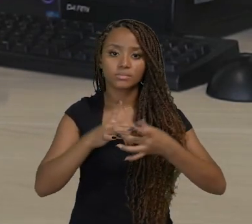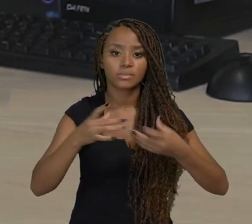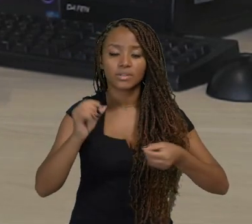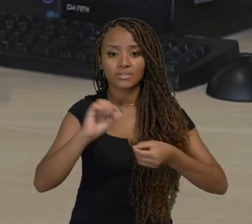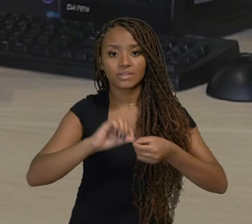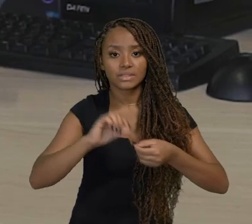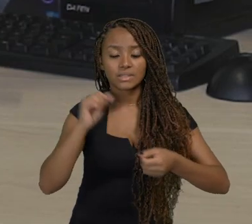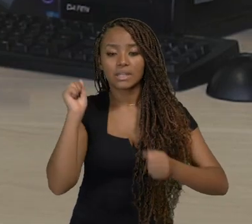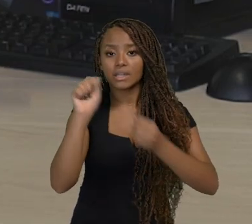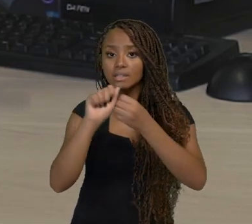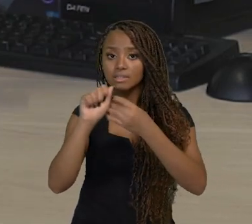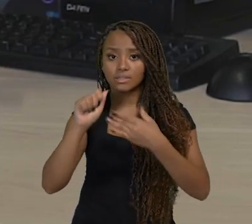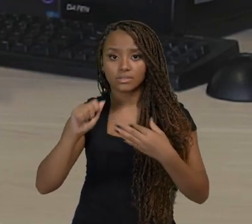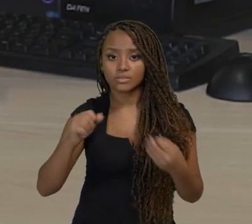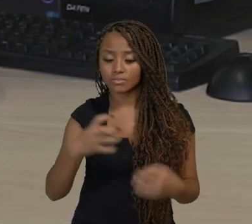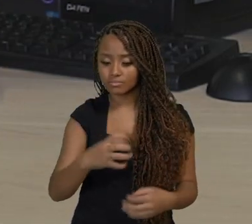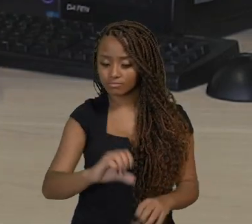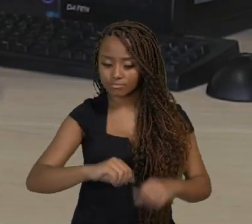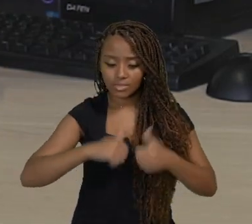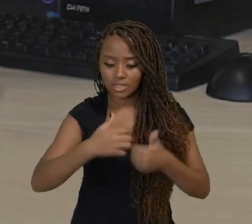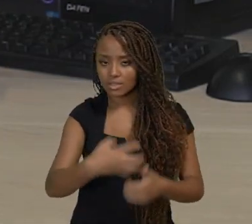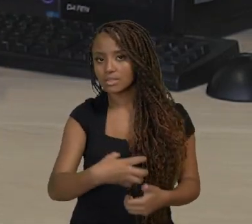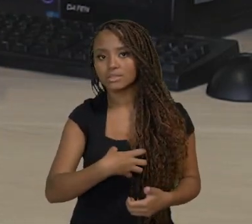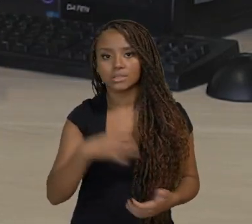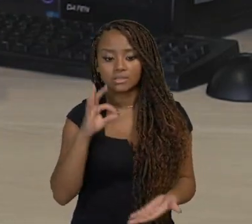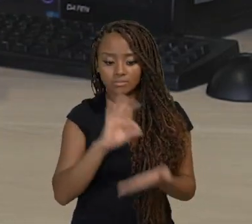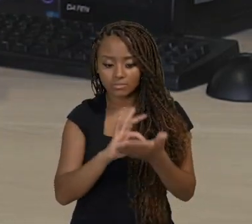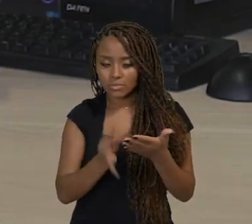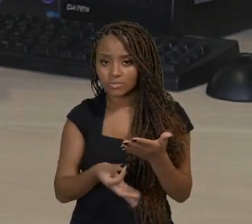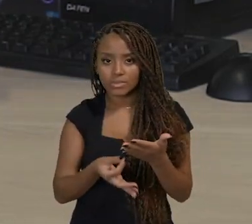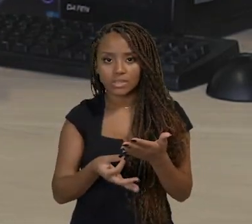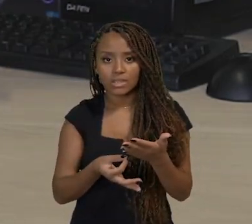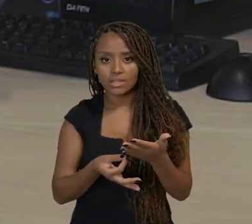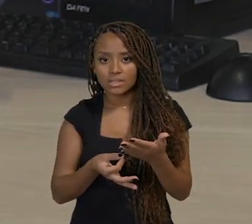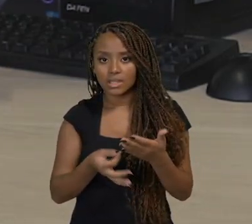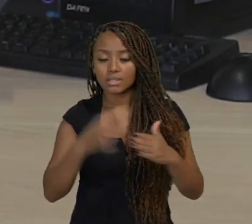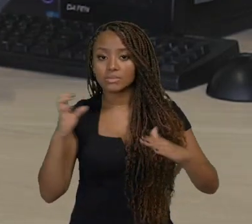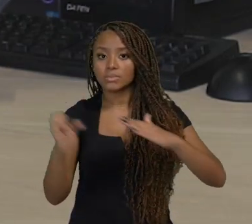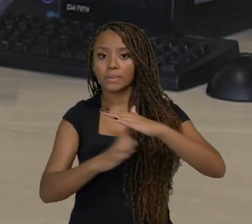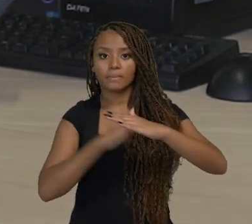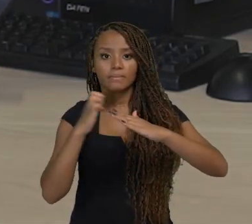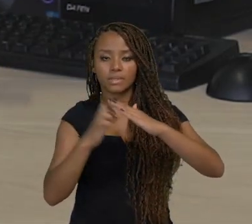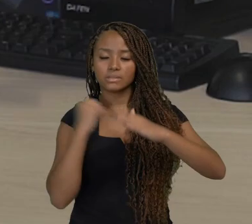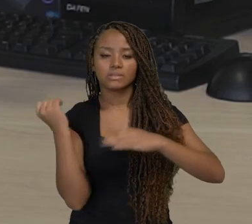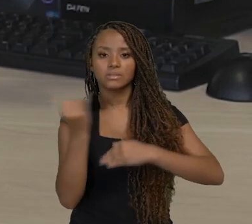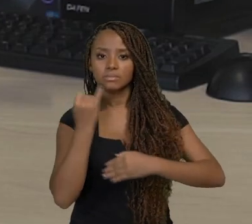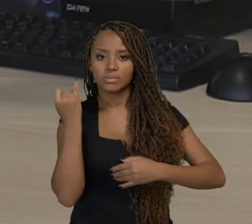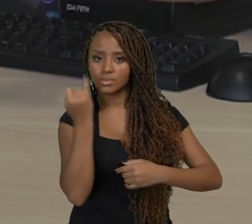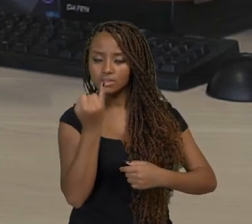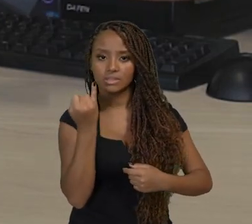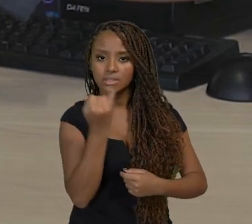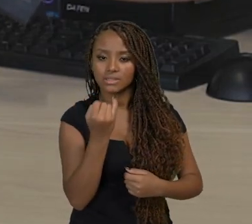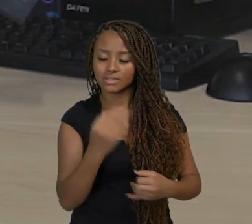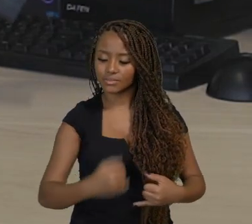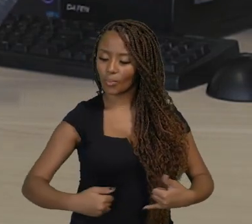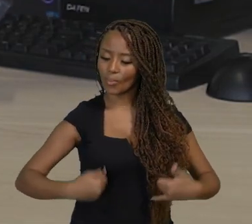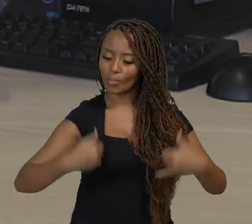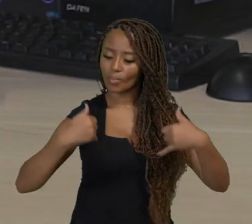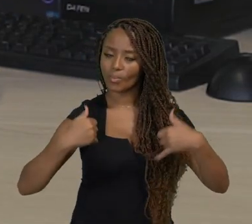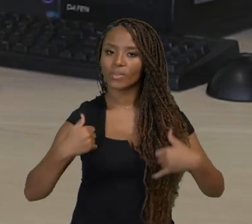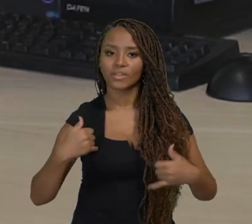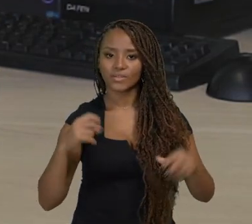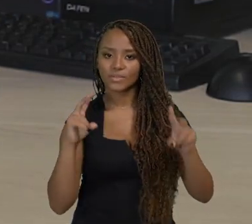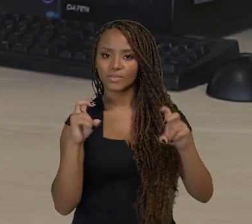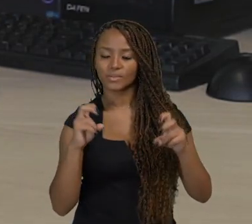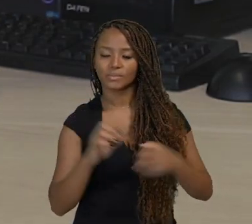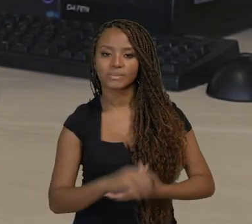atividades da melhor maneira, são contratados, né, em grandes empresas. Isso nos enche de orgulho em relação a